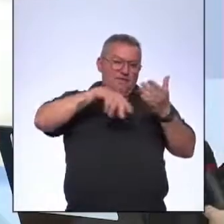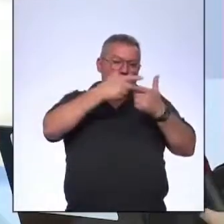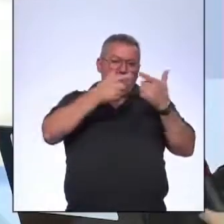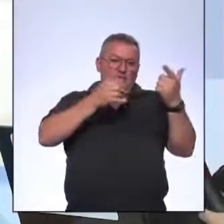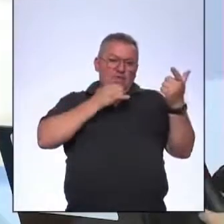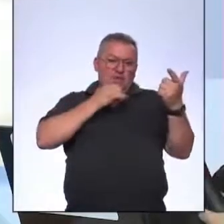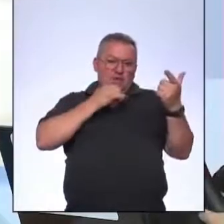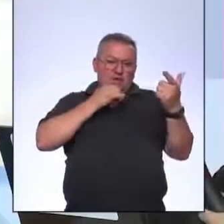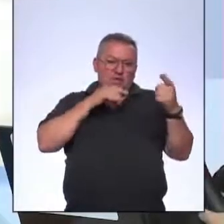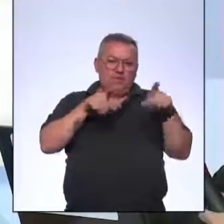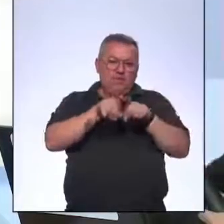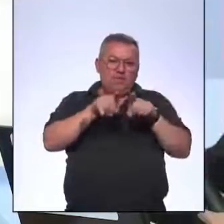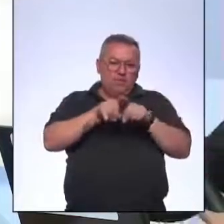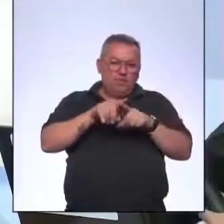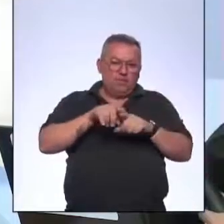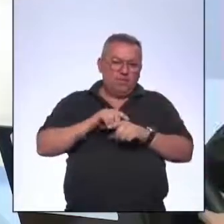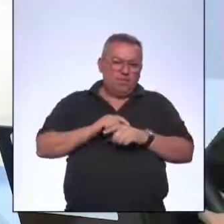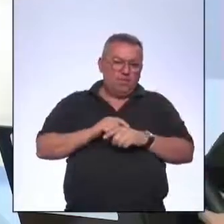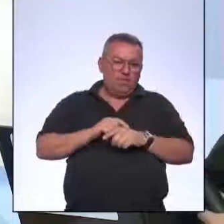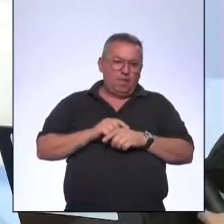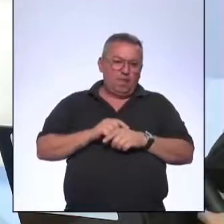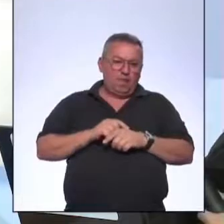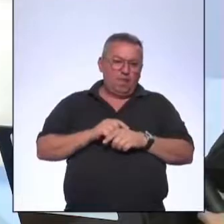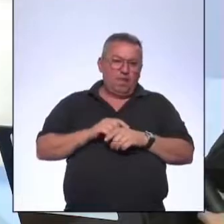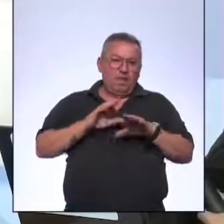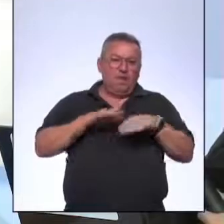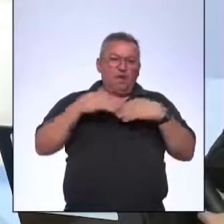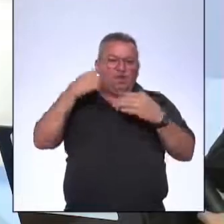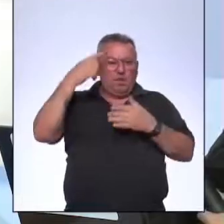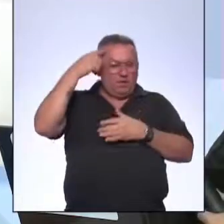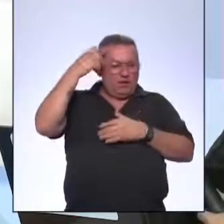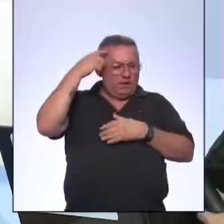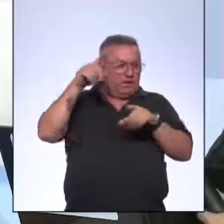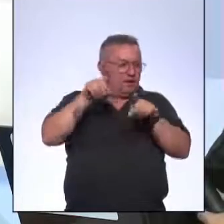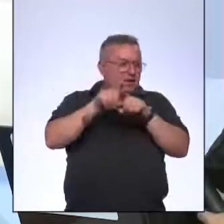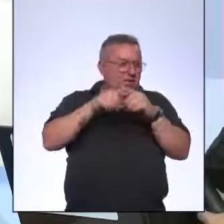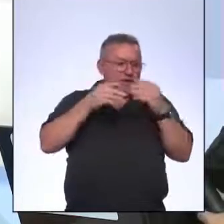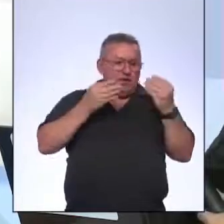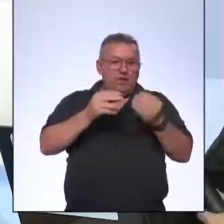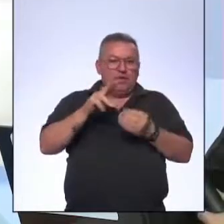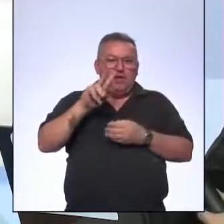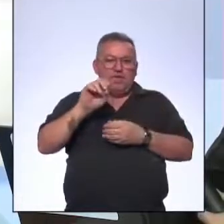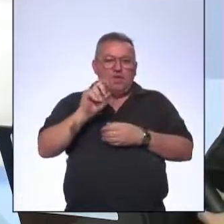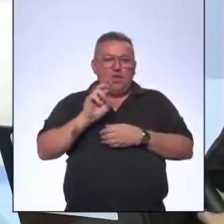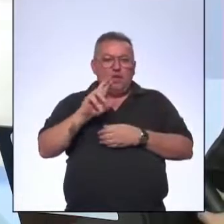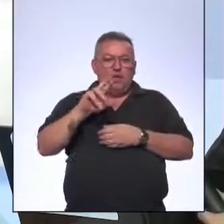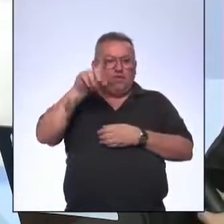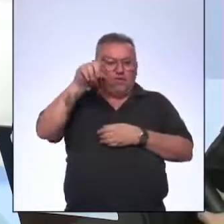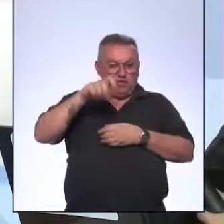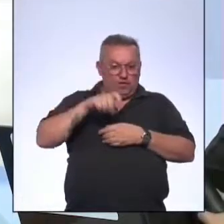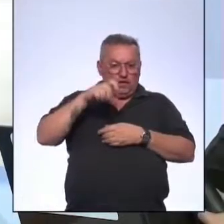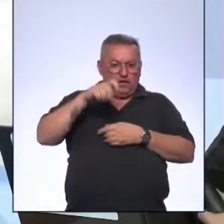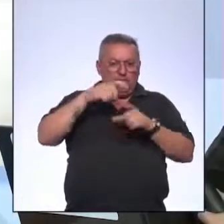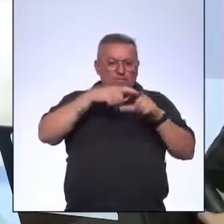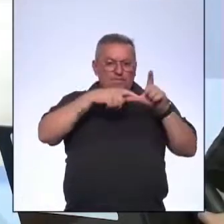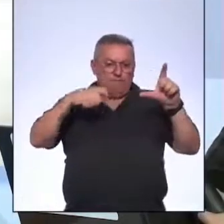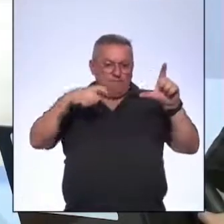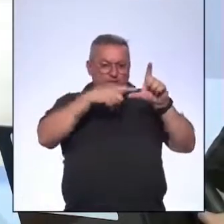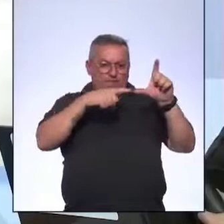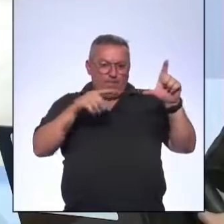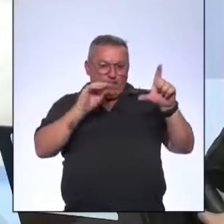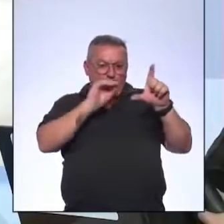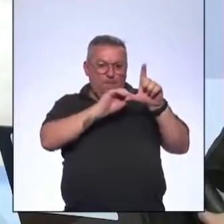outros exemplos hoje de gráfico eu tô qualquer ideia aqui eu atribuir valores a x porque eu vou